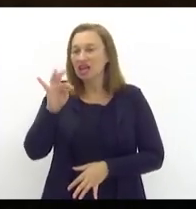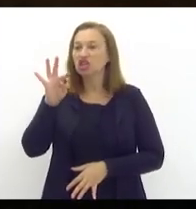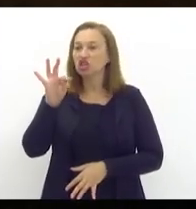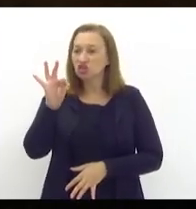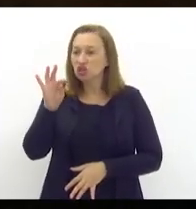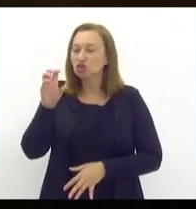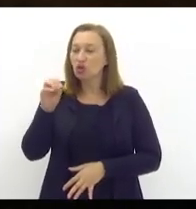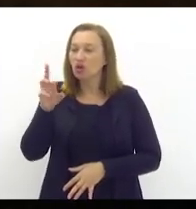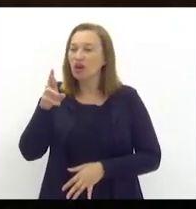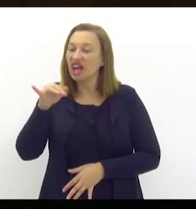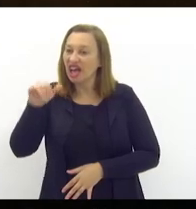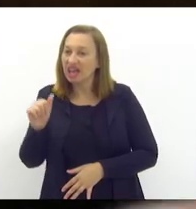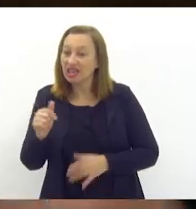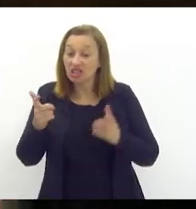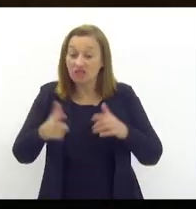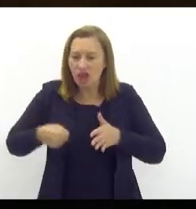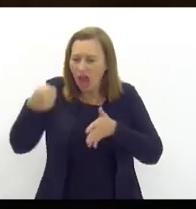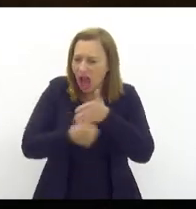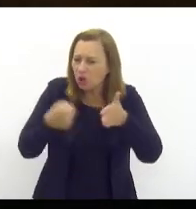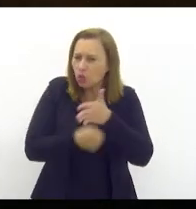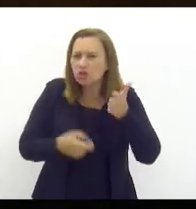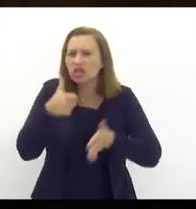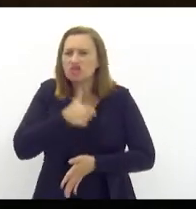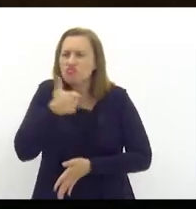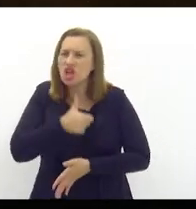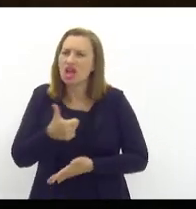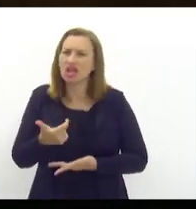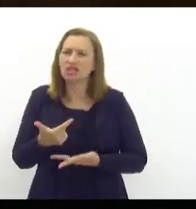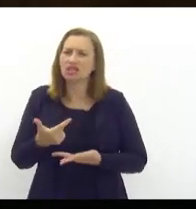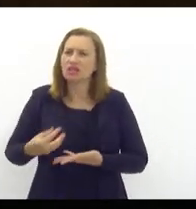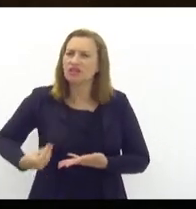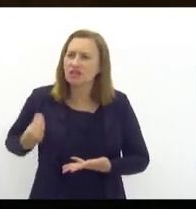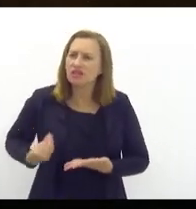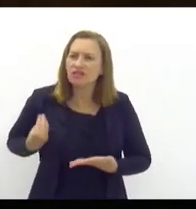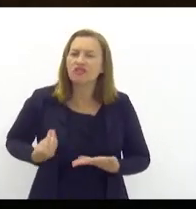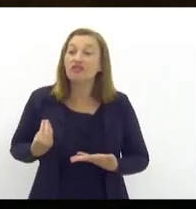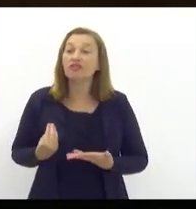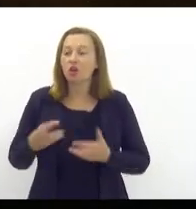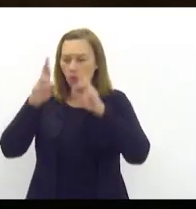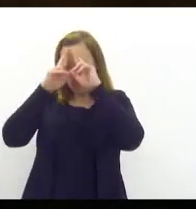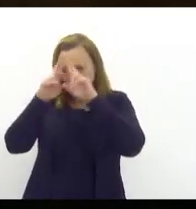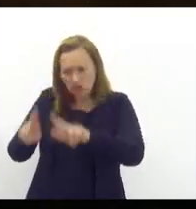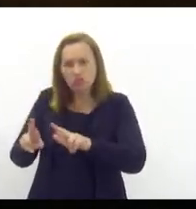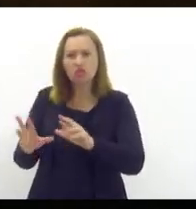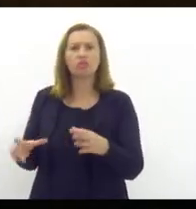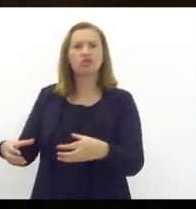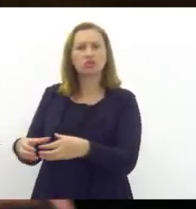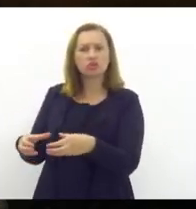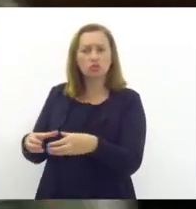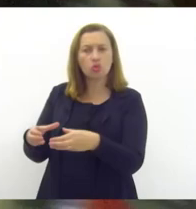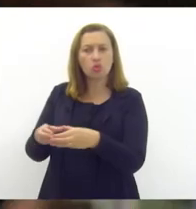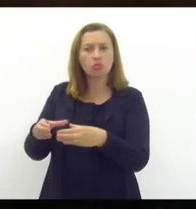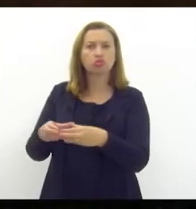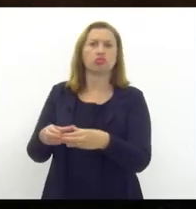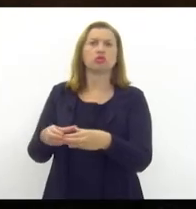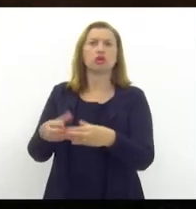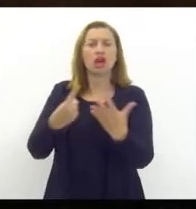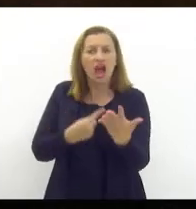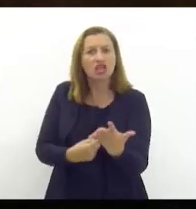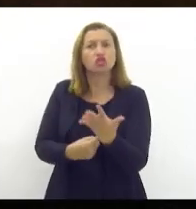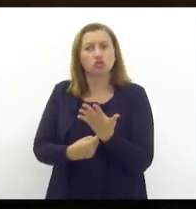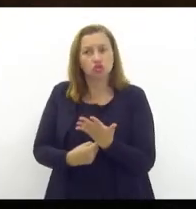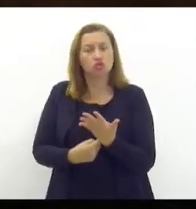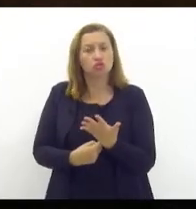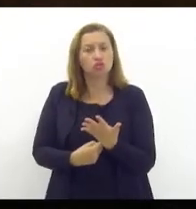pela sobrevivência e o respeito a essa classe que tanto contribui, né, com